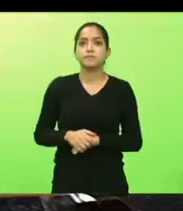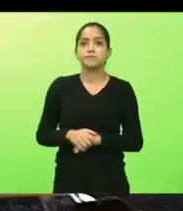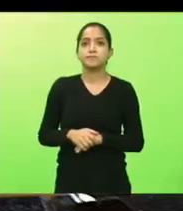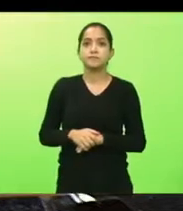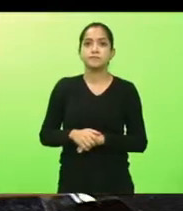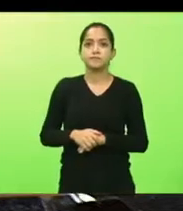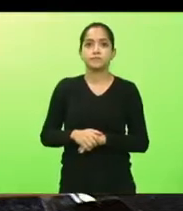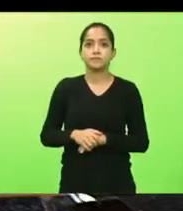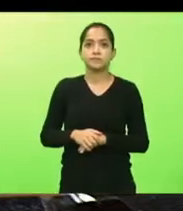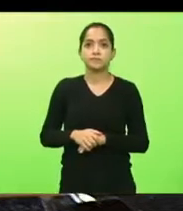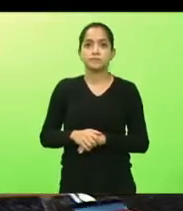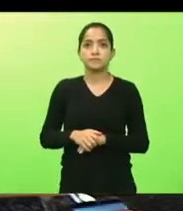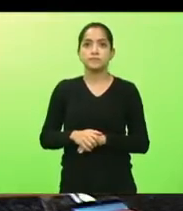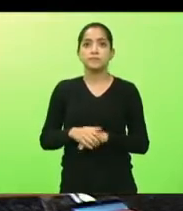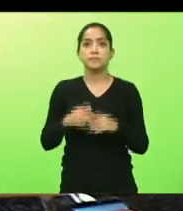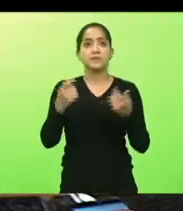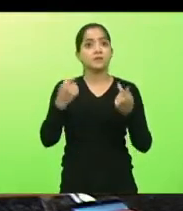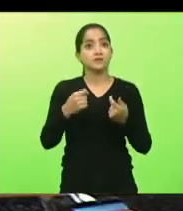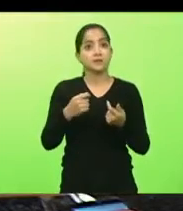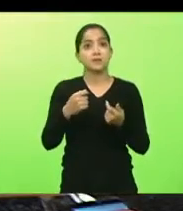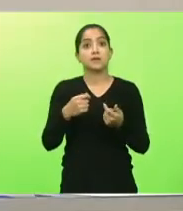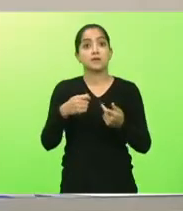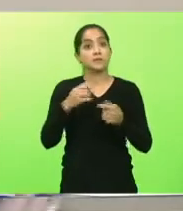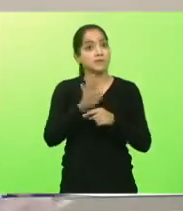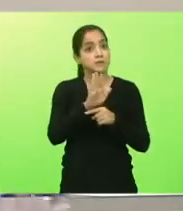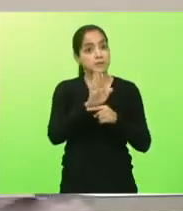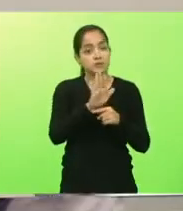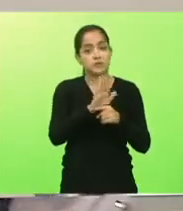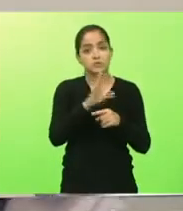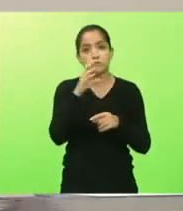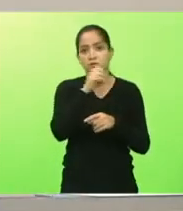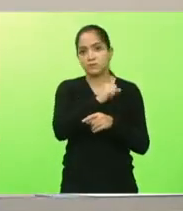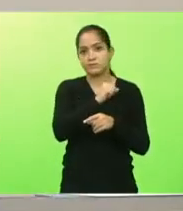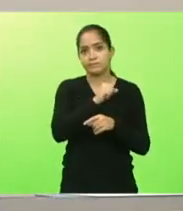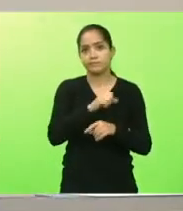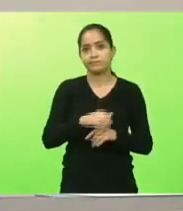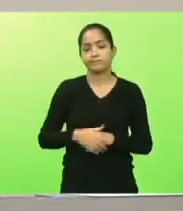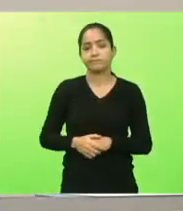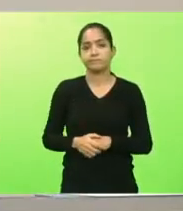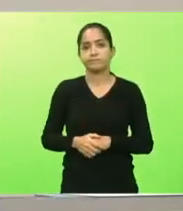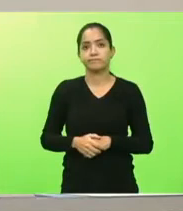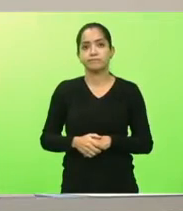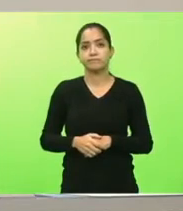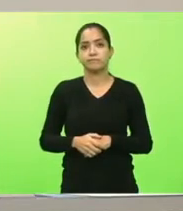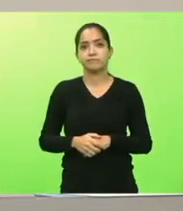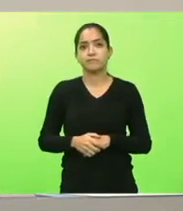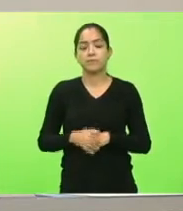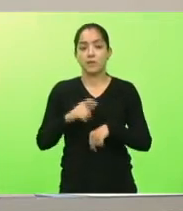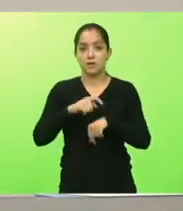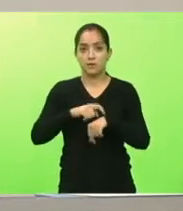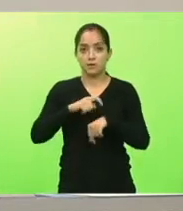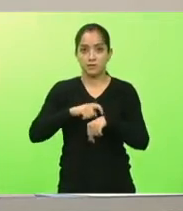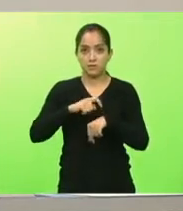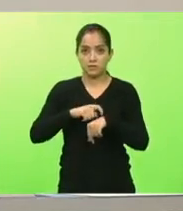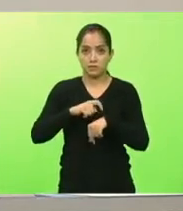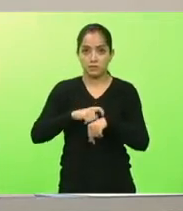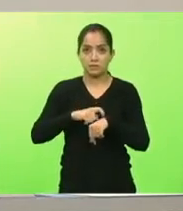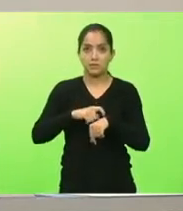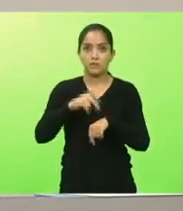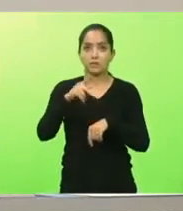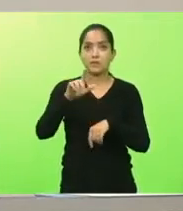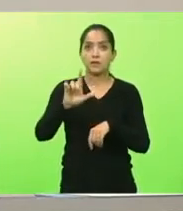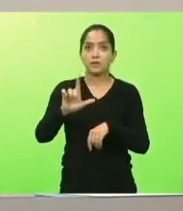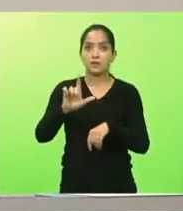fôlego da alta complexidade. É isso que a gente tem que avançar. Perfeito. Perfeitamente. Obrigado, deputado Fernando. Próximo horário pertence ao PL, pelo tempo